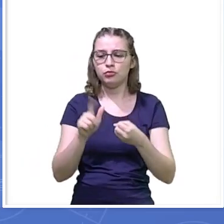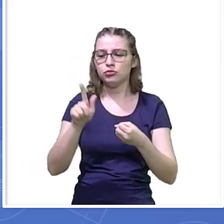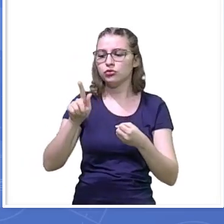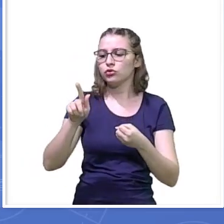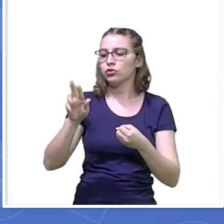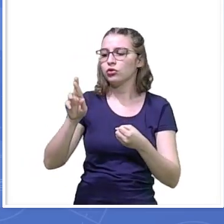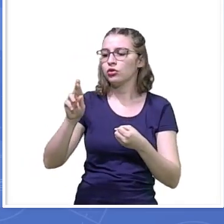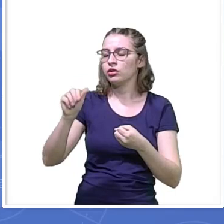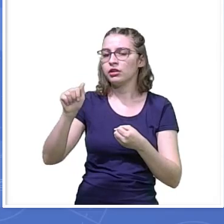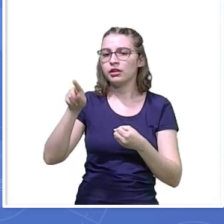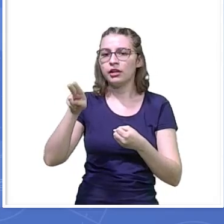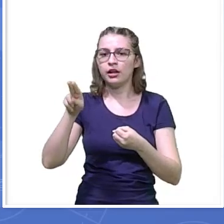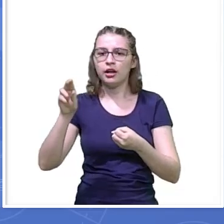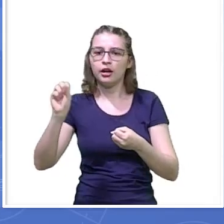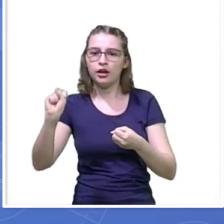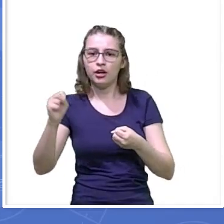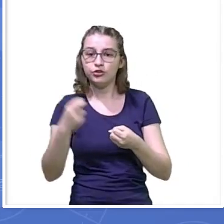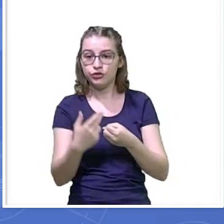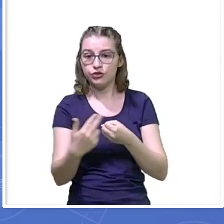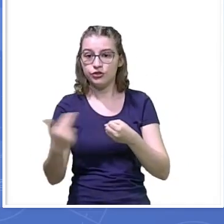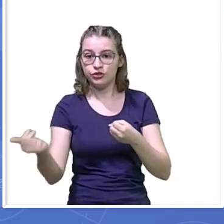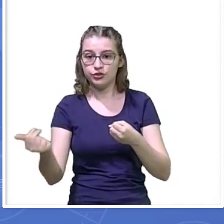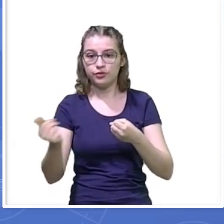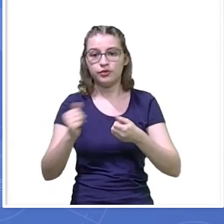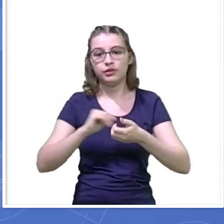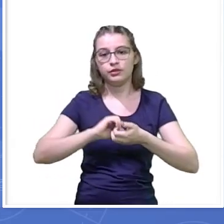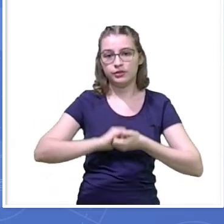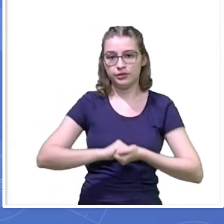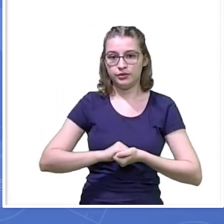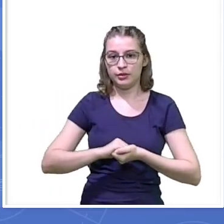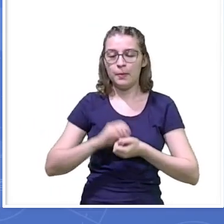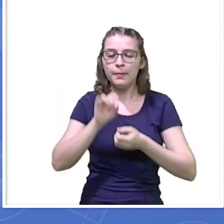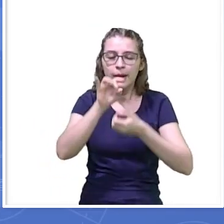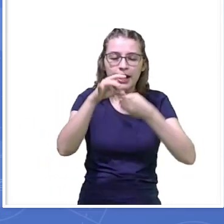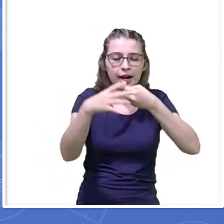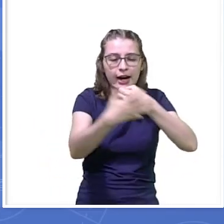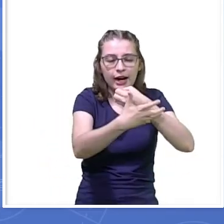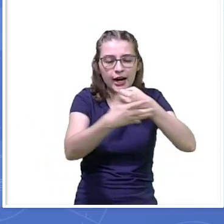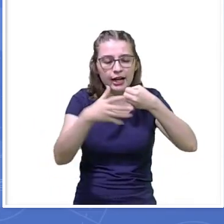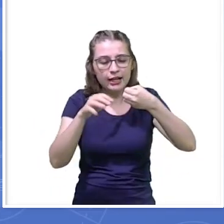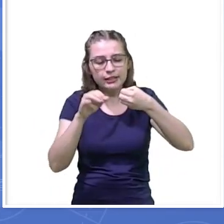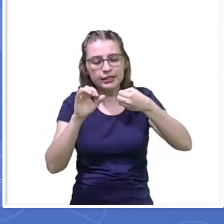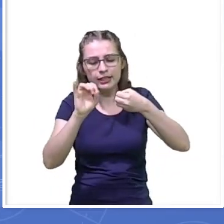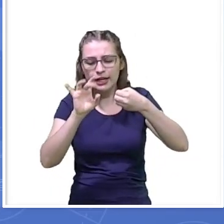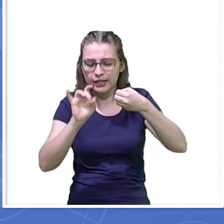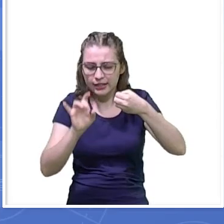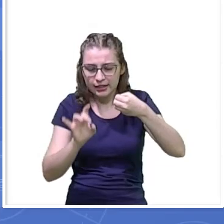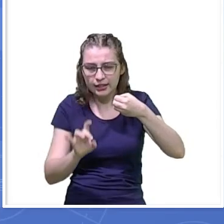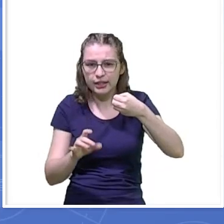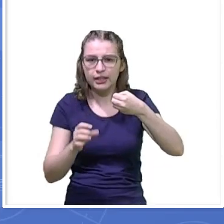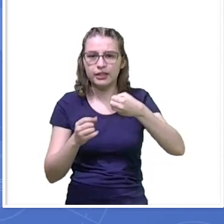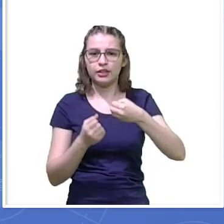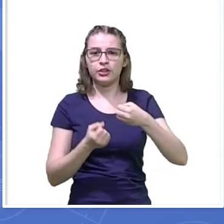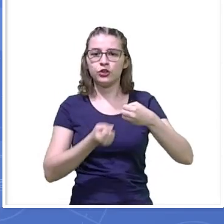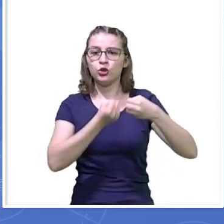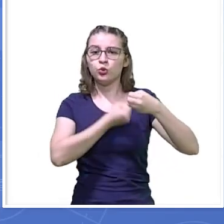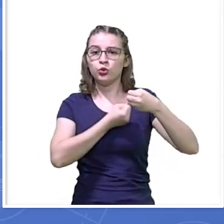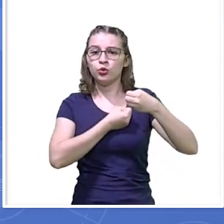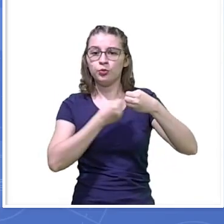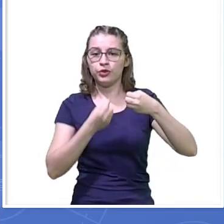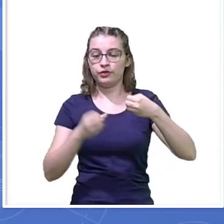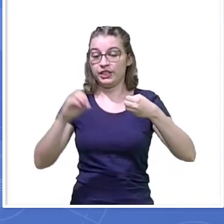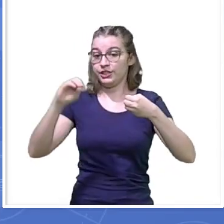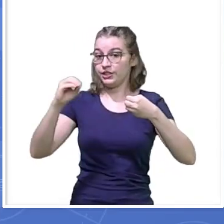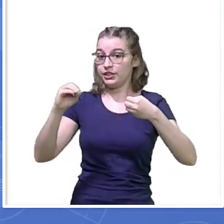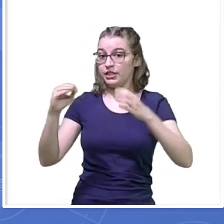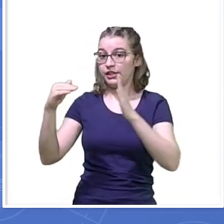Para cada paralelo, para cada linha horizontal daquela lá no mapa, tem um valor específico, né? Que vai de 0 a 90 graus,